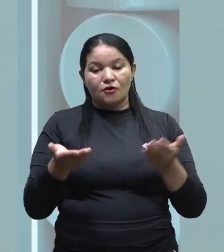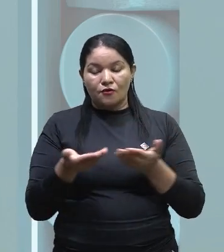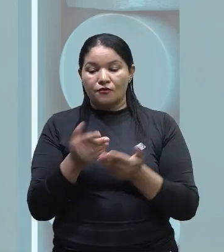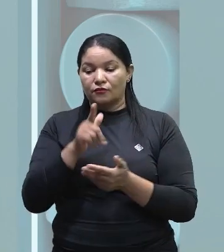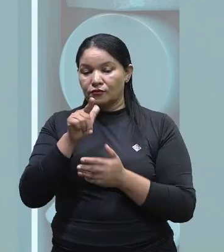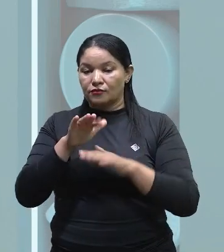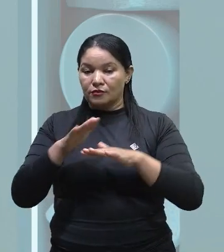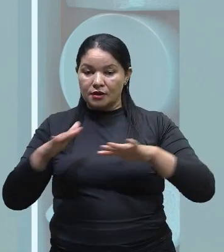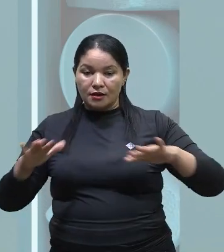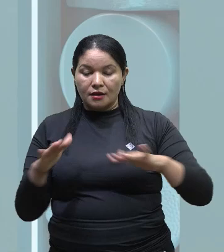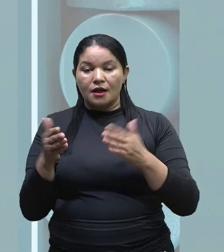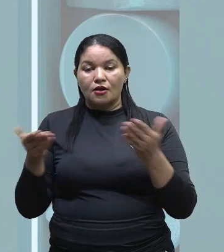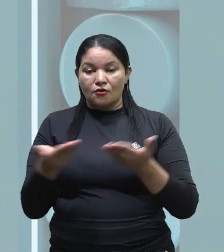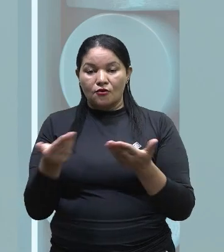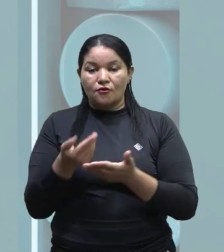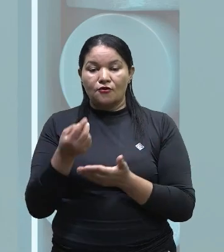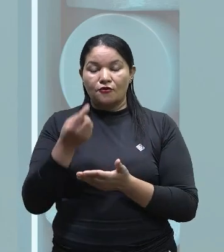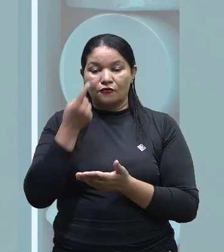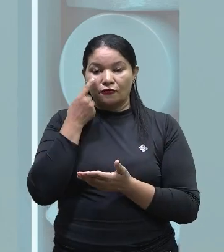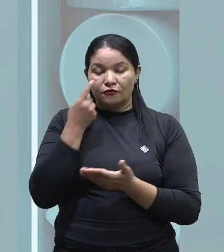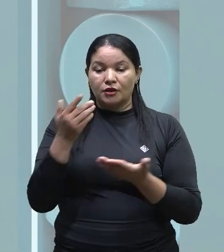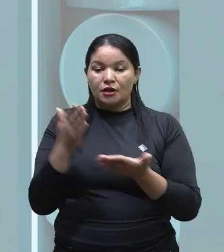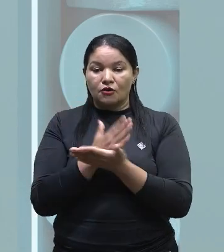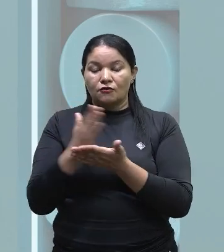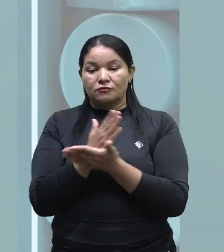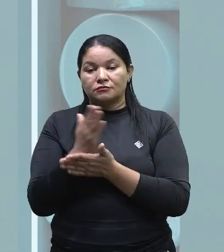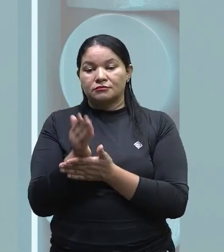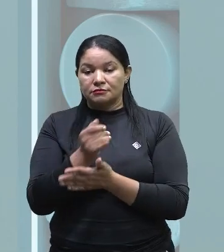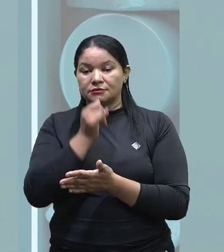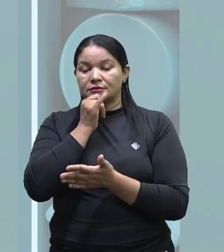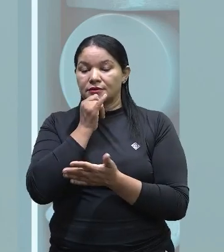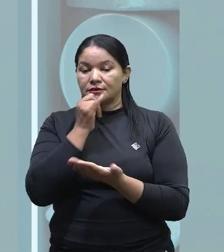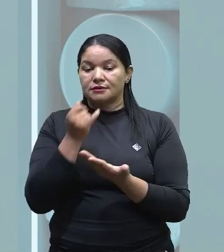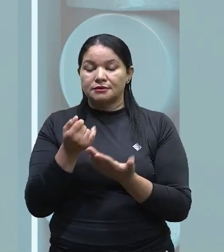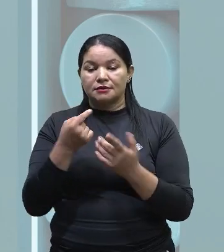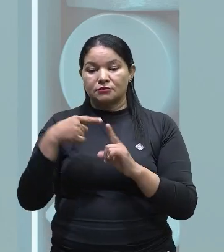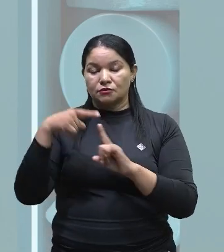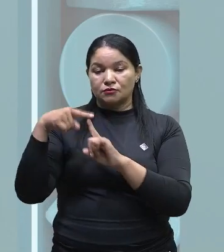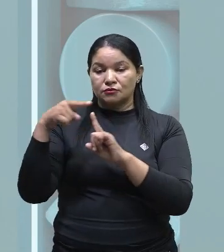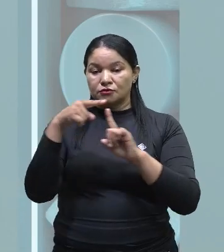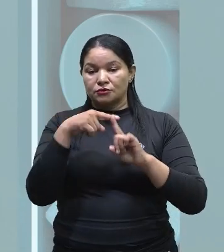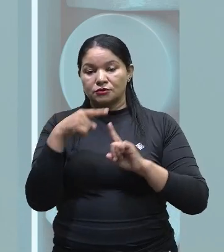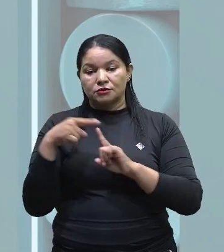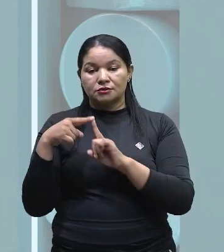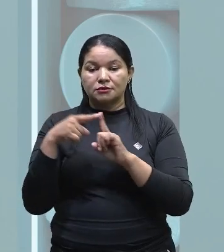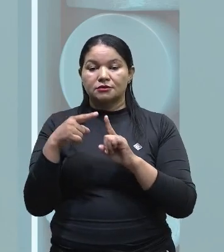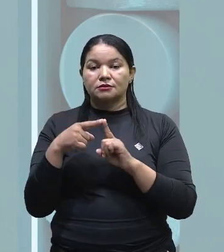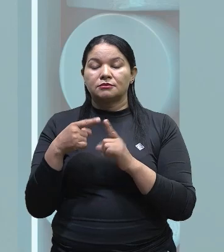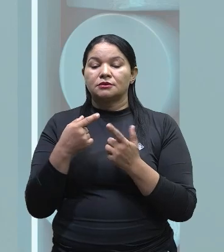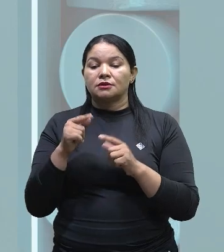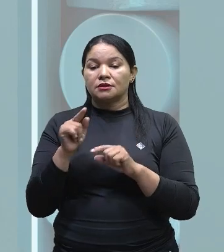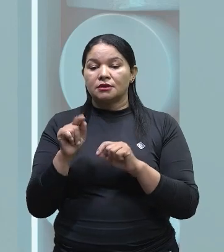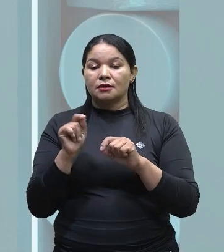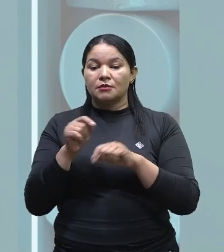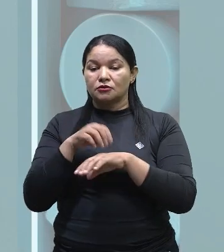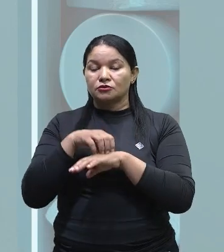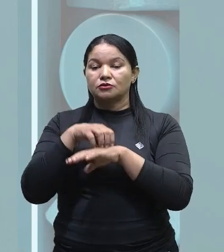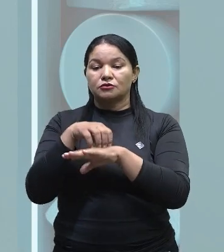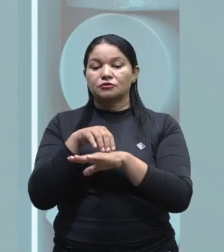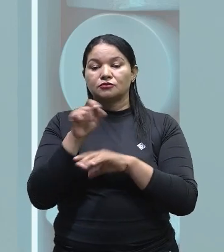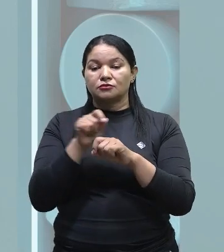irão visualizar esses exemplos, esses veículos, né? Esses meios de transporte que vão por